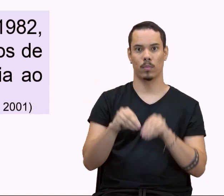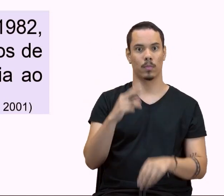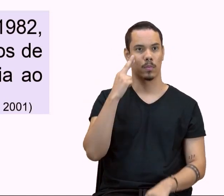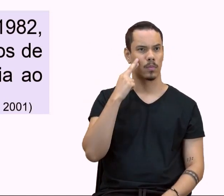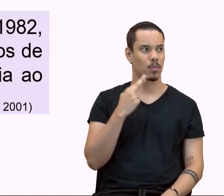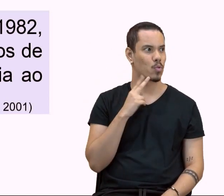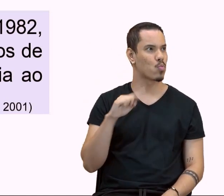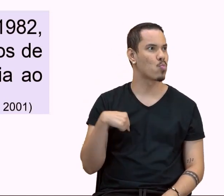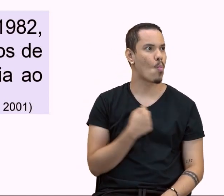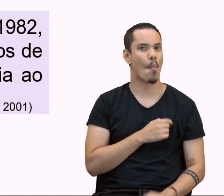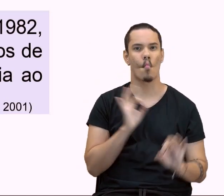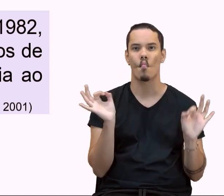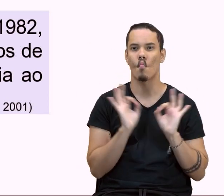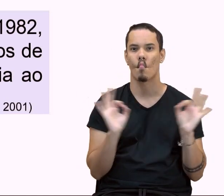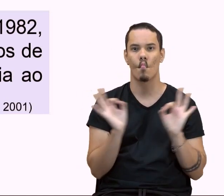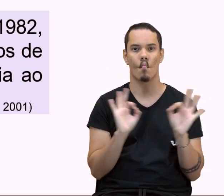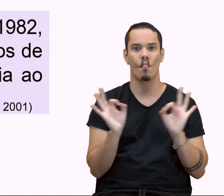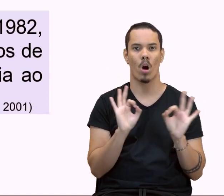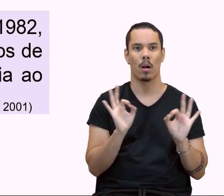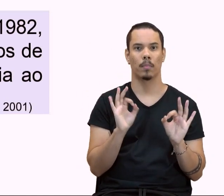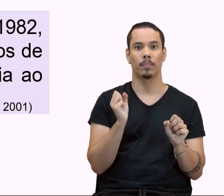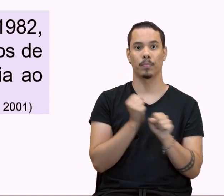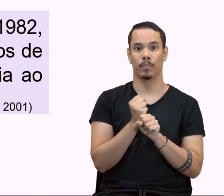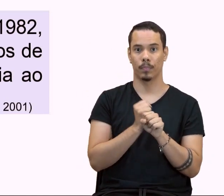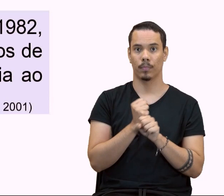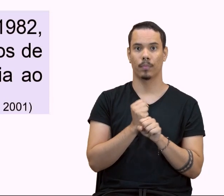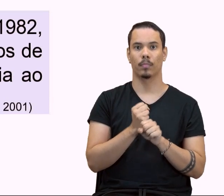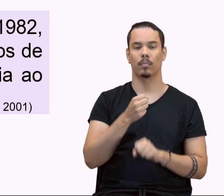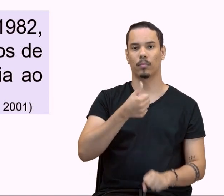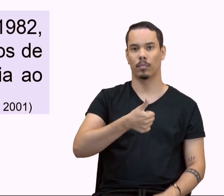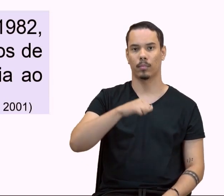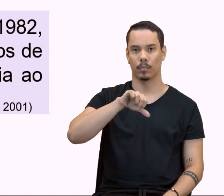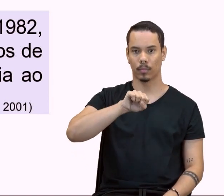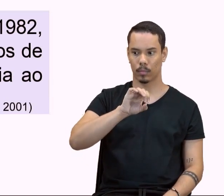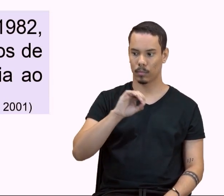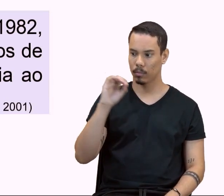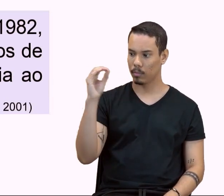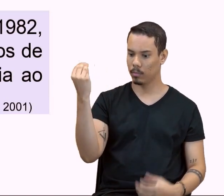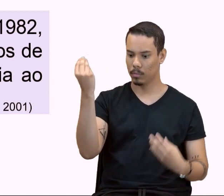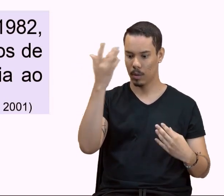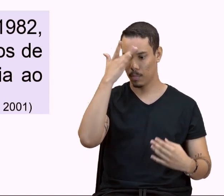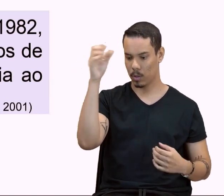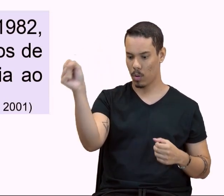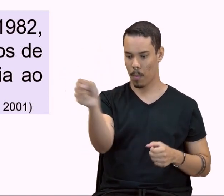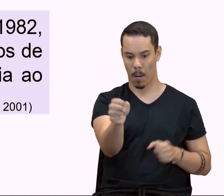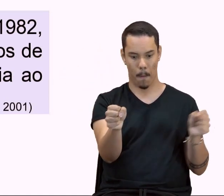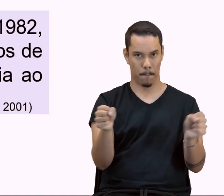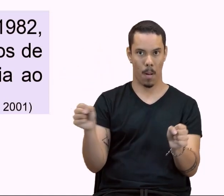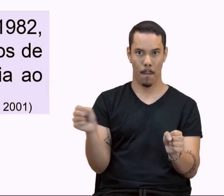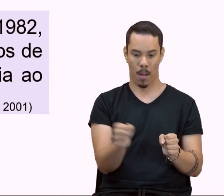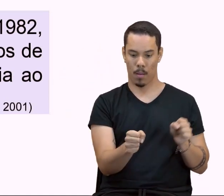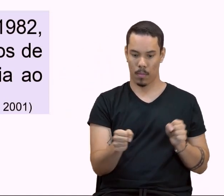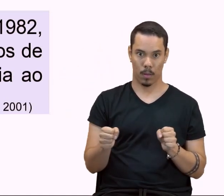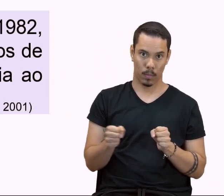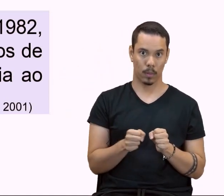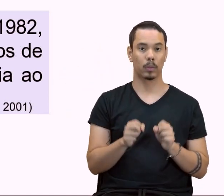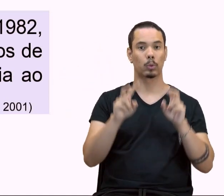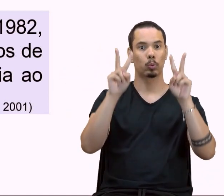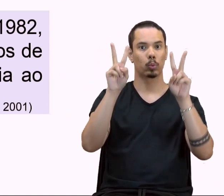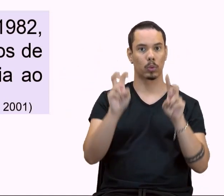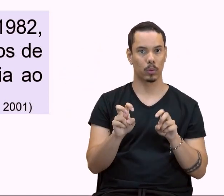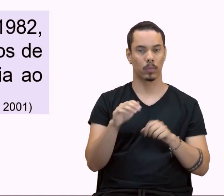nada Muita do gente. que foi na década de 70 e 80. Sim. Então, era pouquíssima gente ainda. A rodovia,